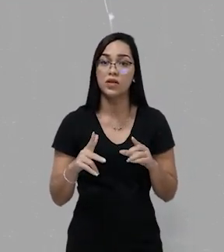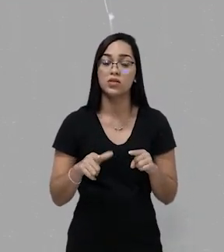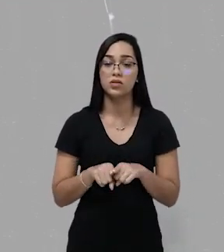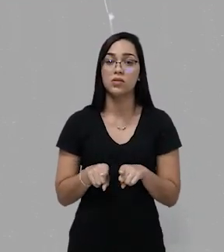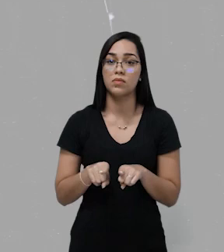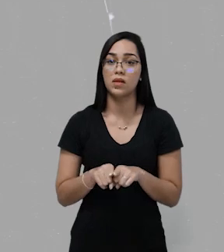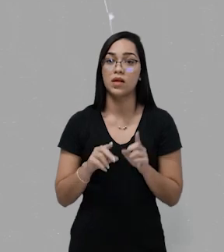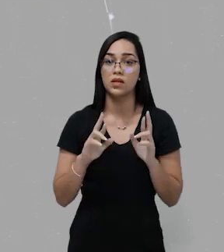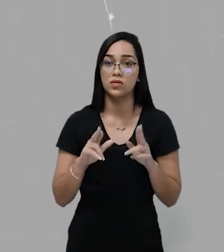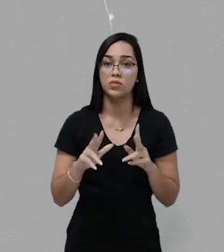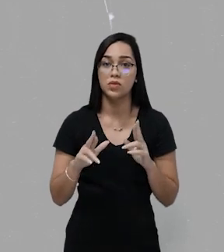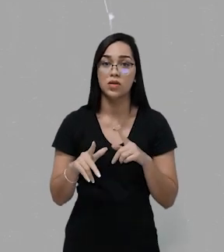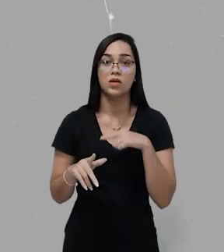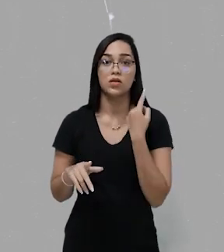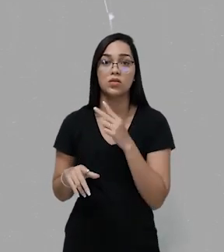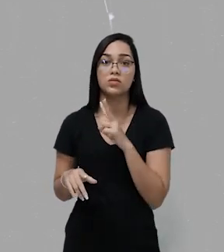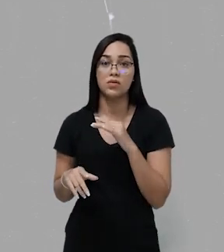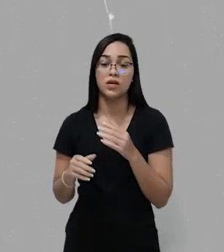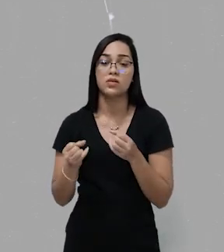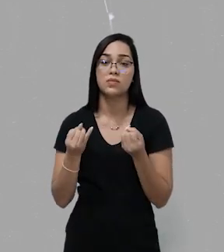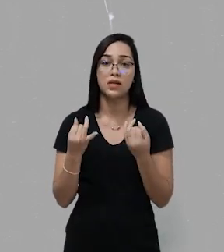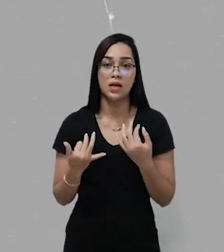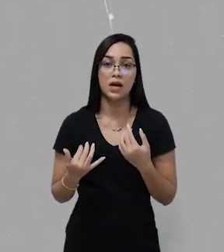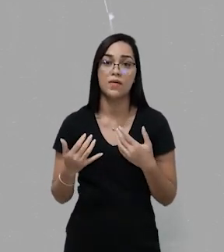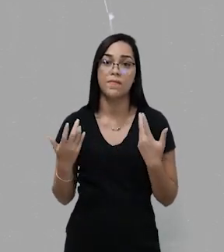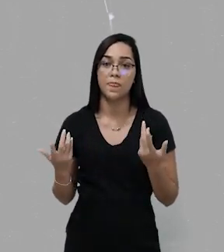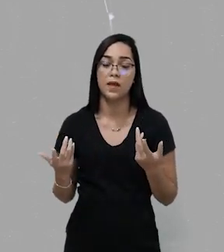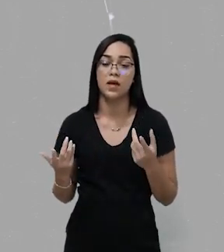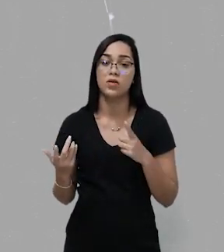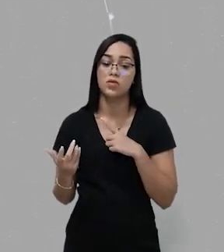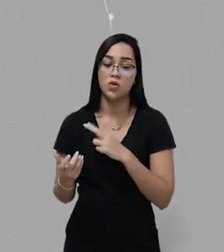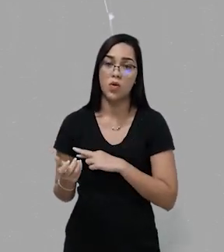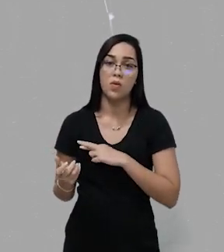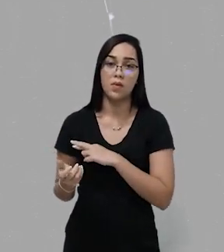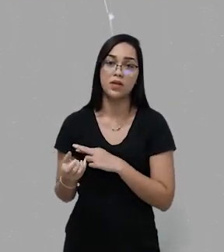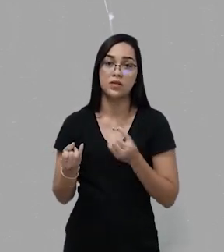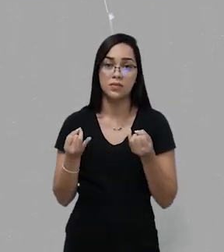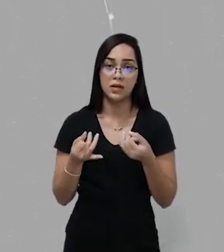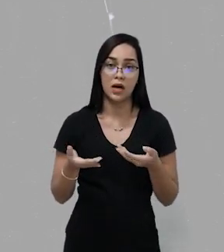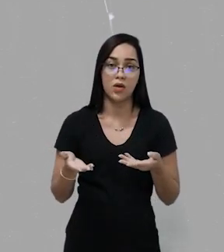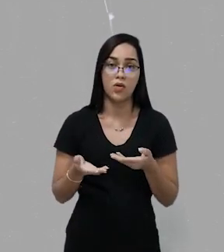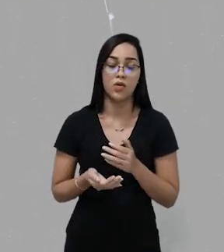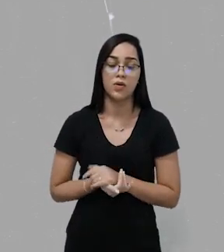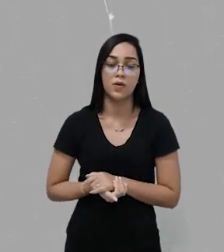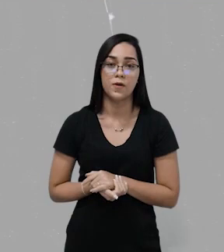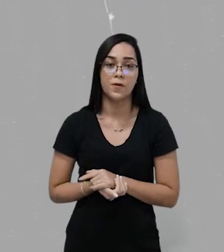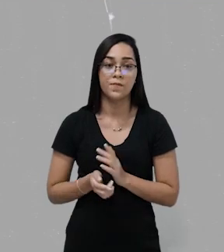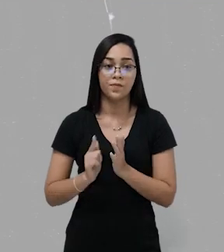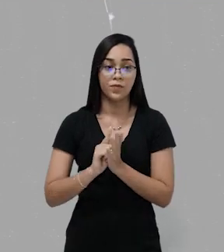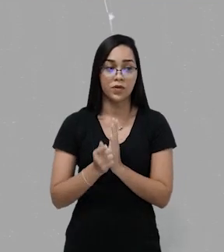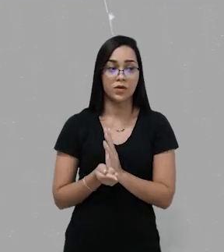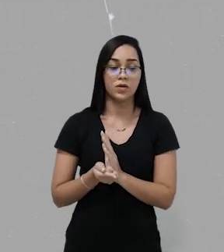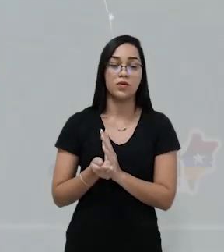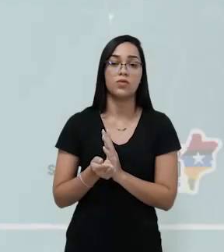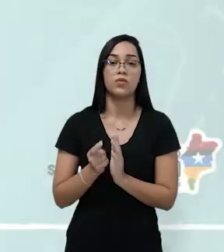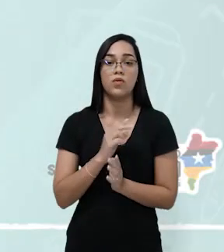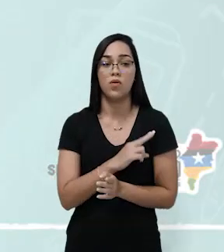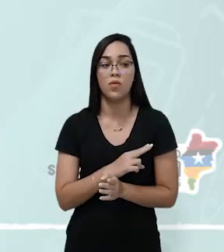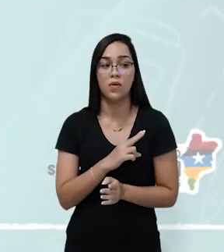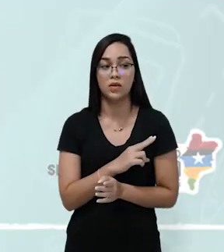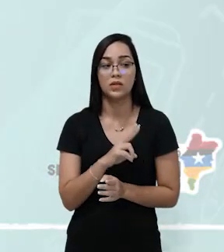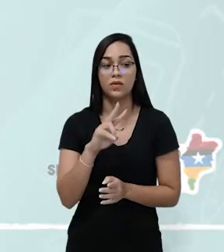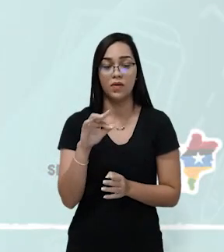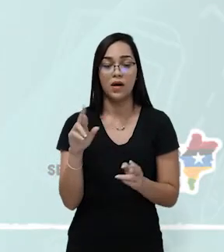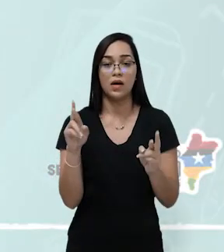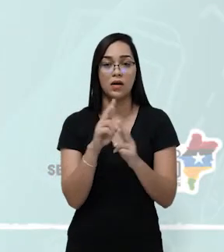desse romantismo que nós vamos falar agora. Nós vamos falar dos romances. O gênero, né, romances, ele vai